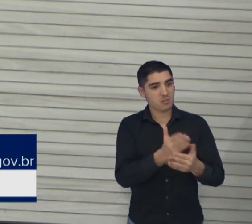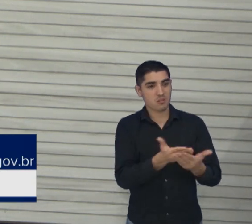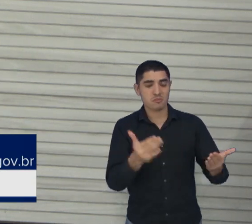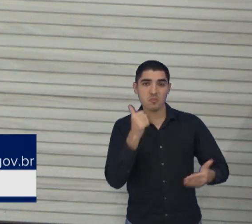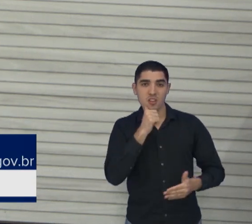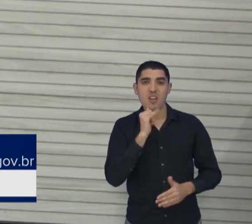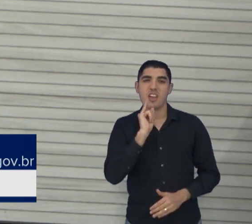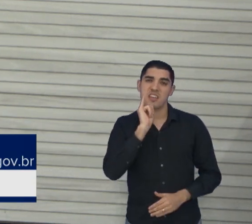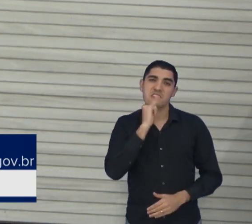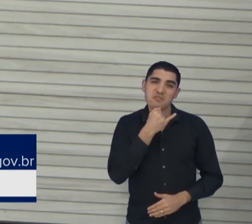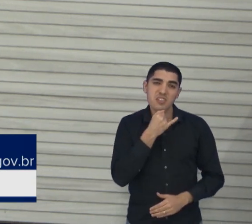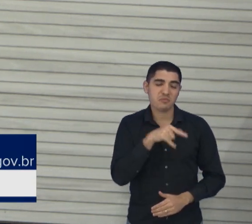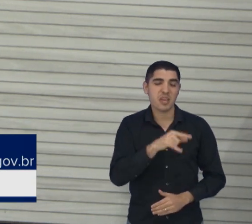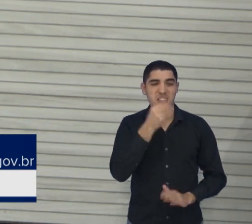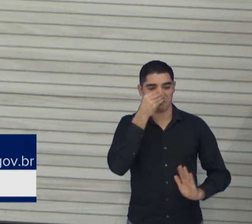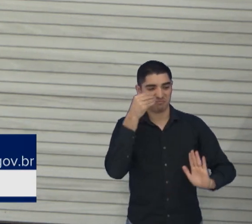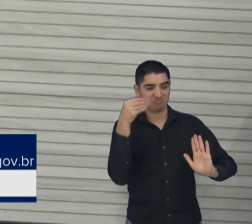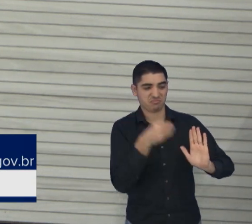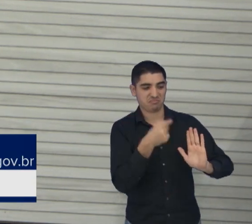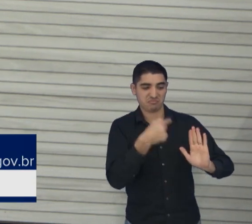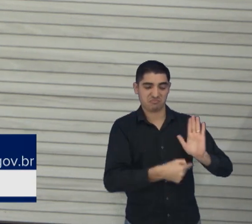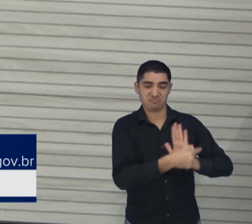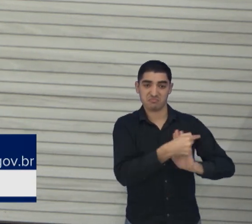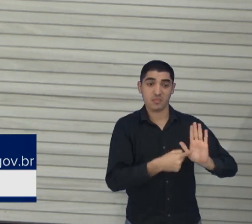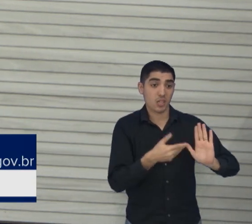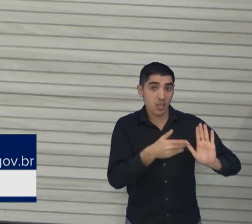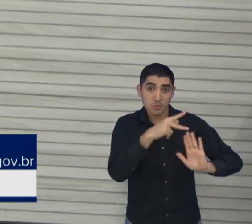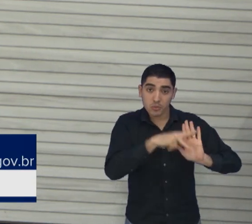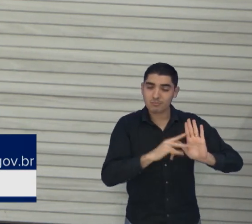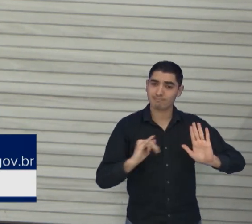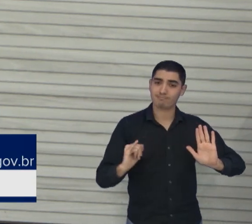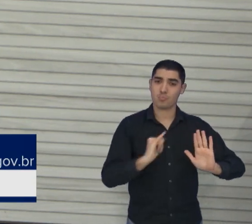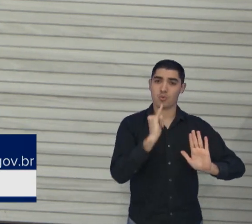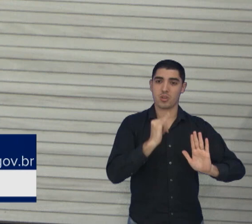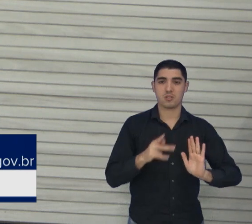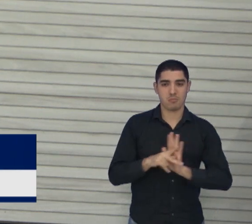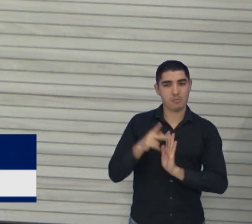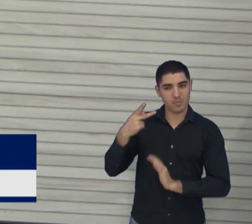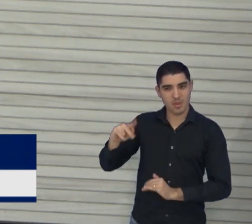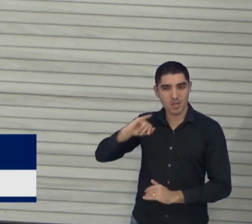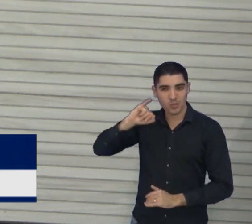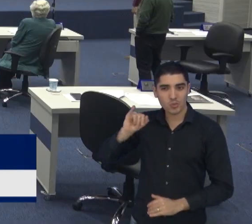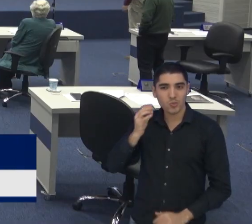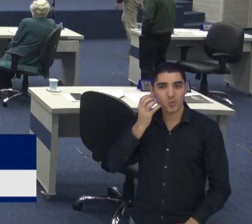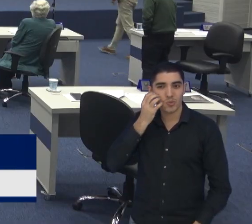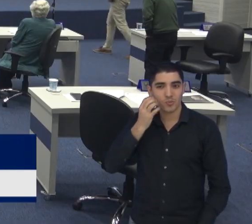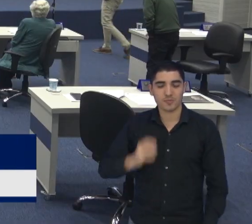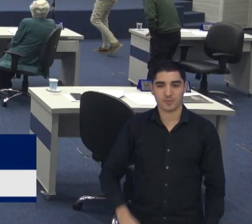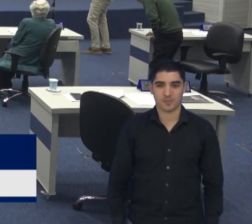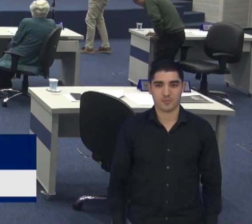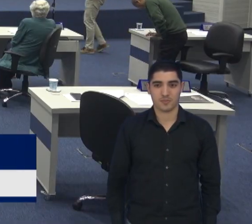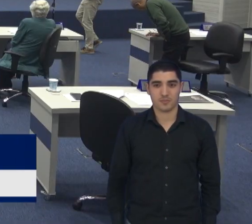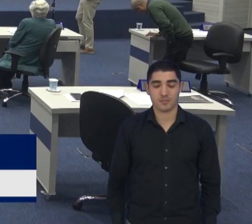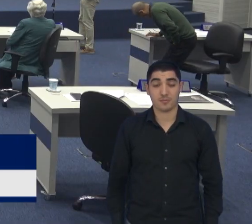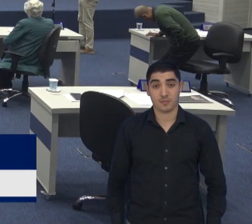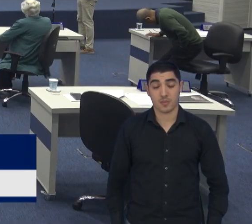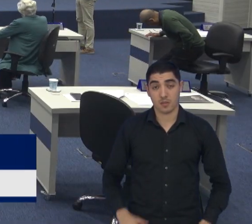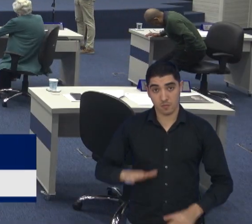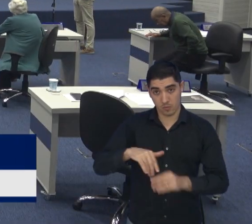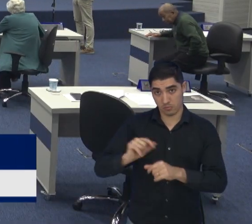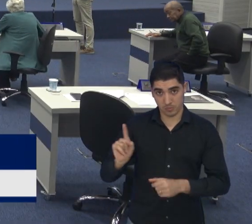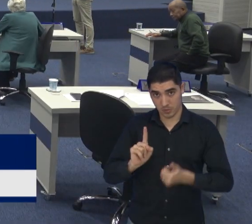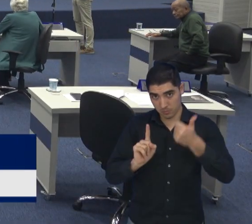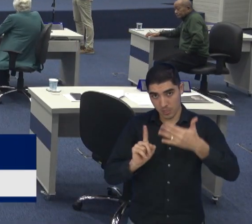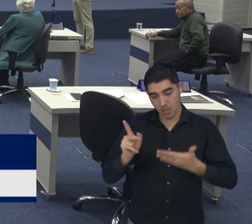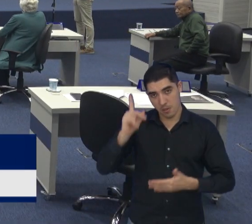foi rejeitado esse projeto tão importante da vereadora Juliana Fraga. Justificativo de votação, o vereador